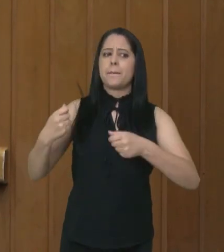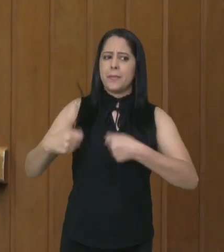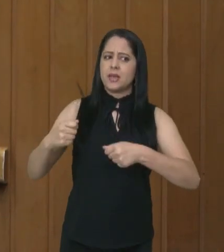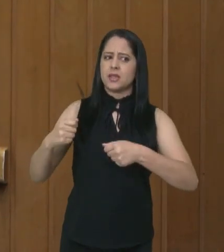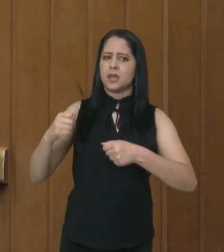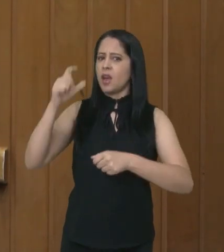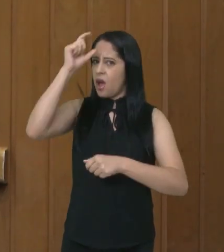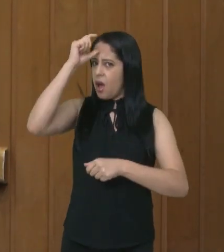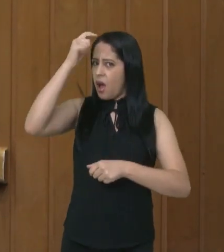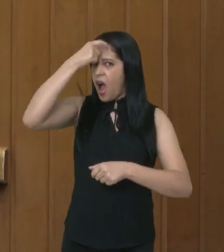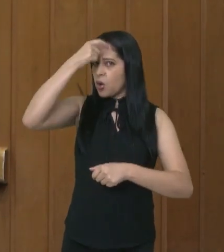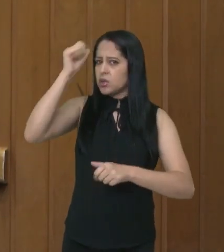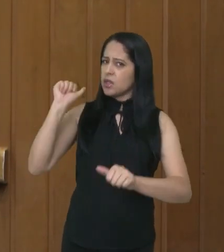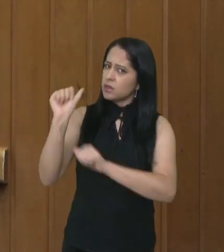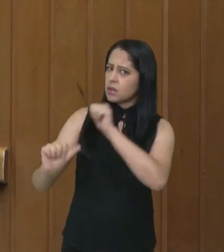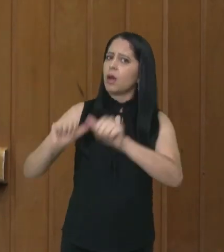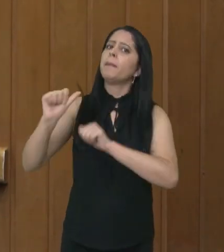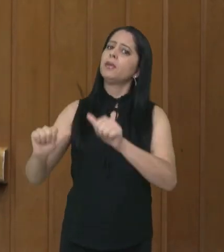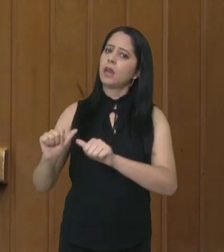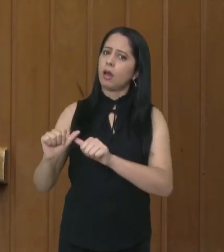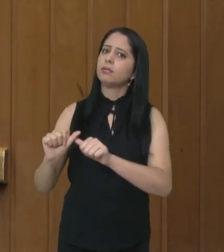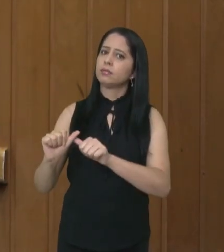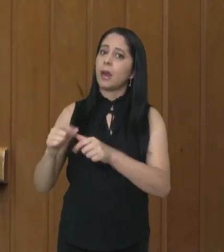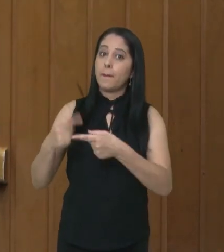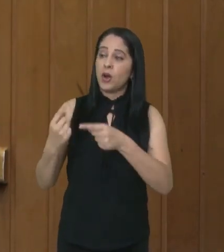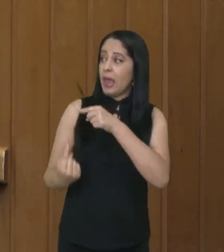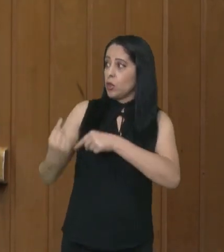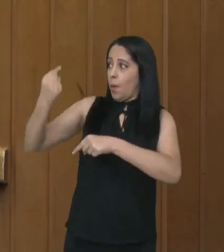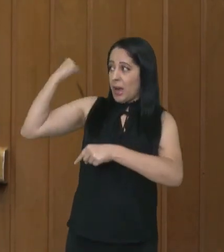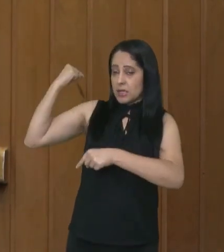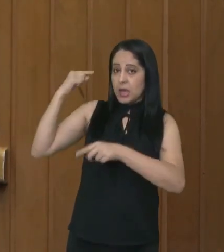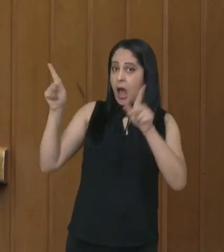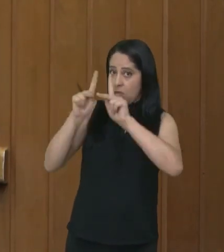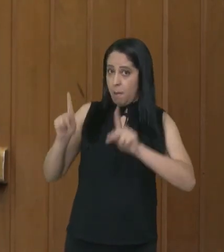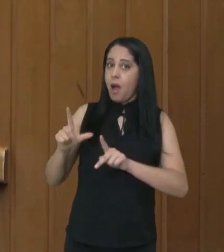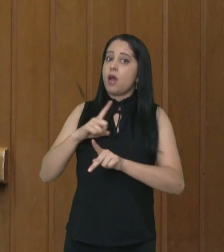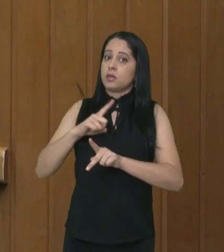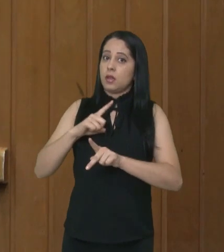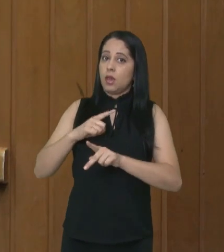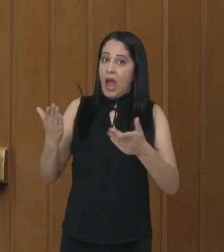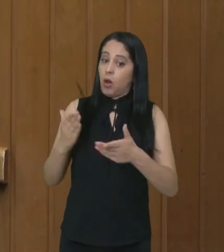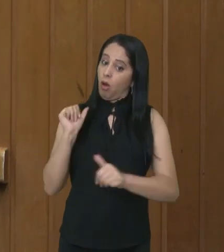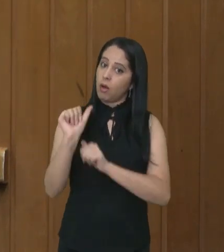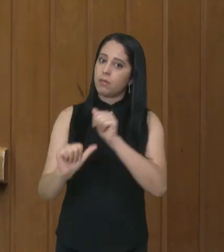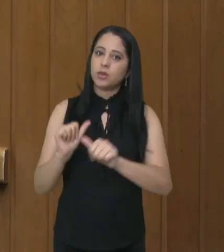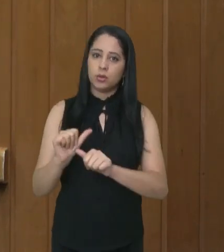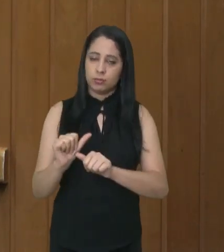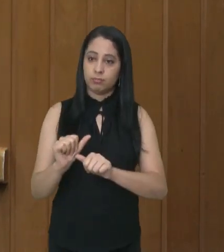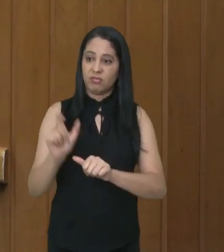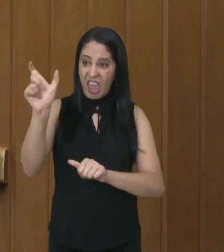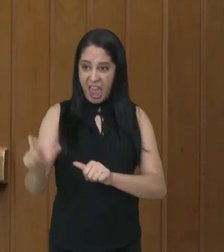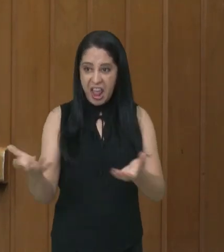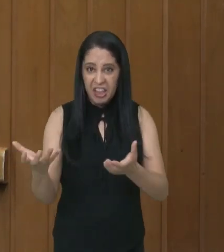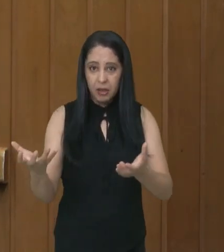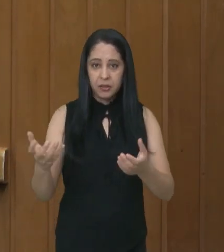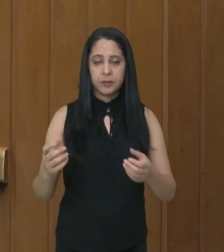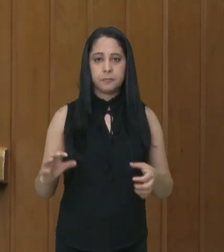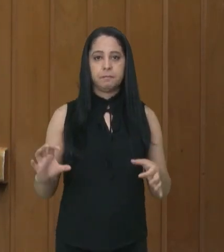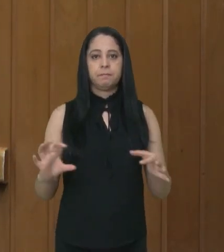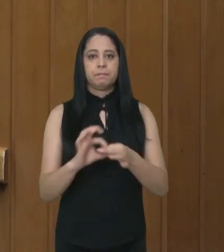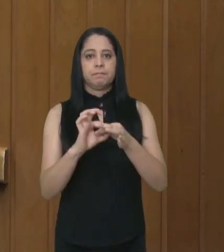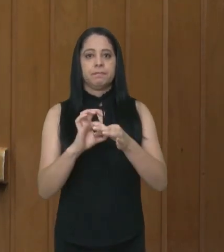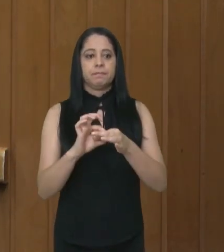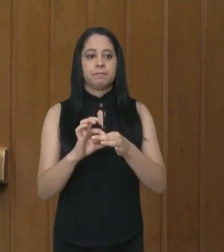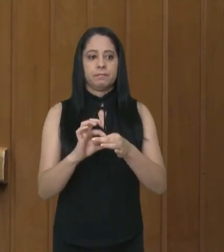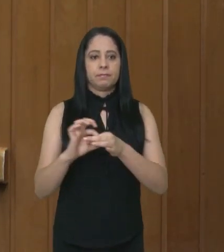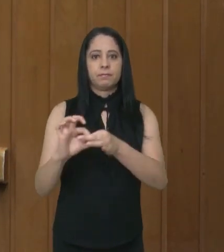união, já foi de paz, o que não era antes. Agora ele vai querer que todo mundo fique unido. Enfim, eu